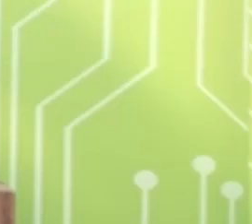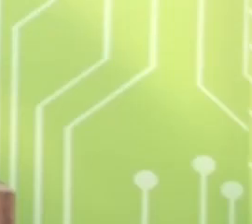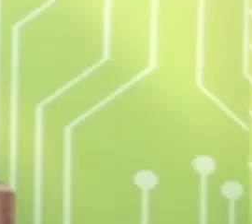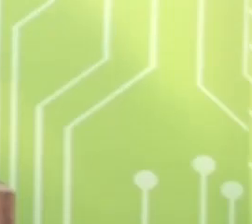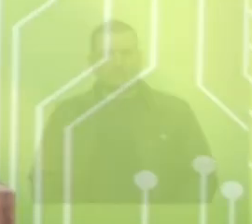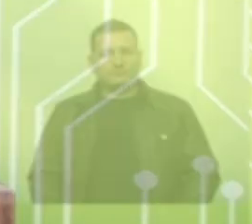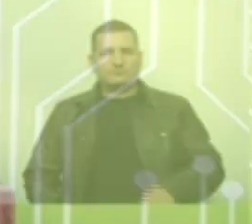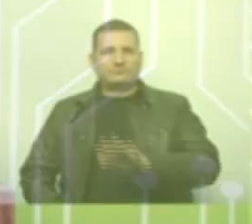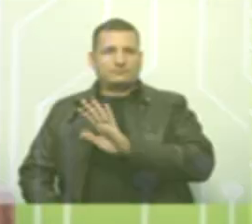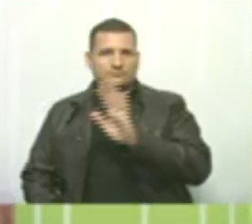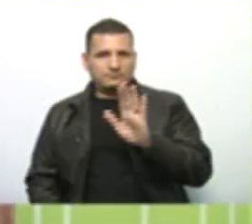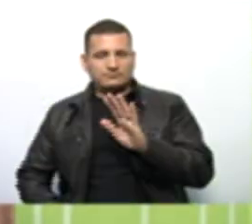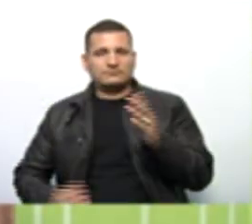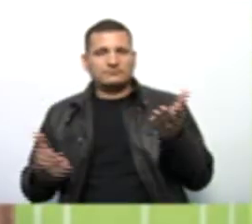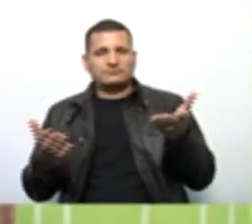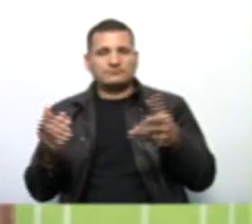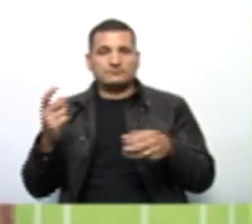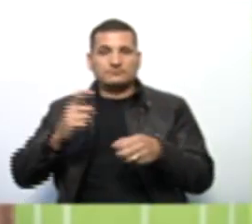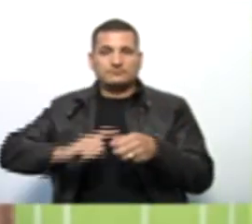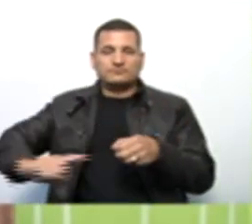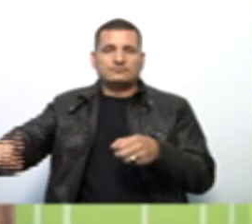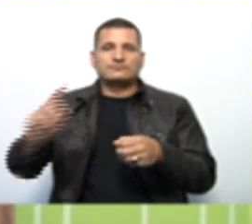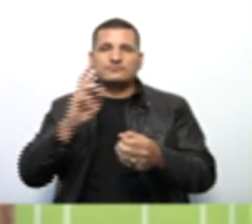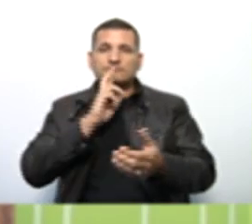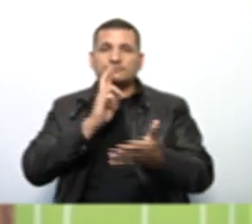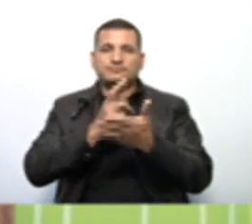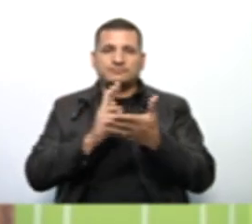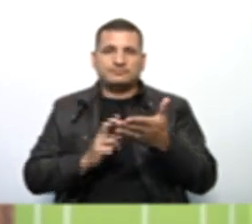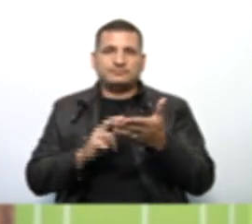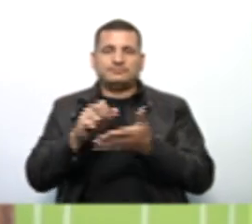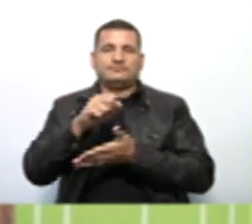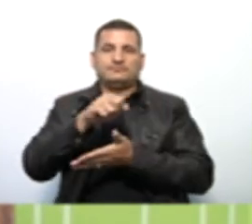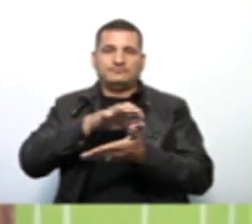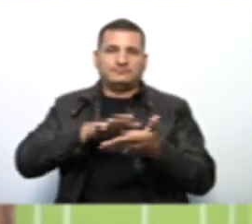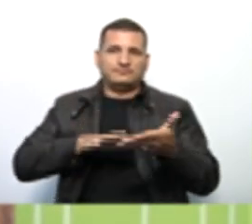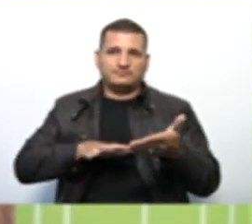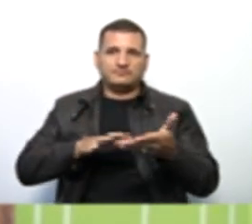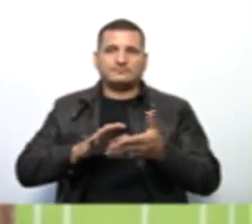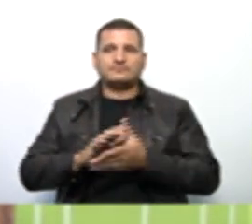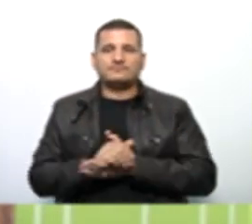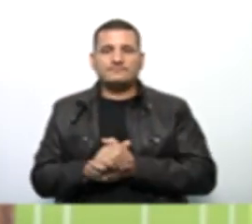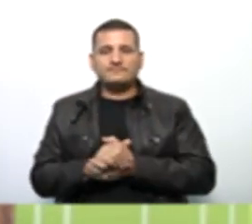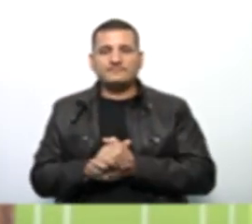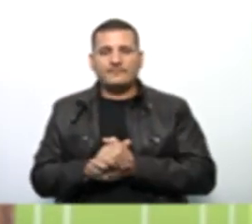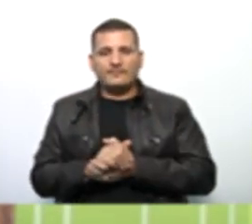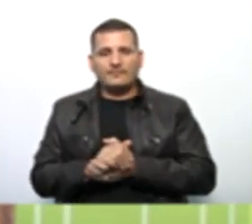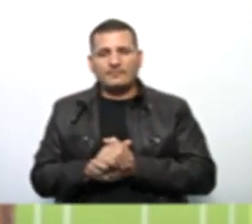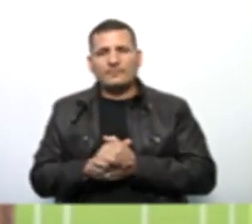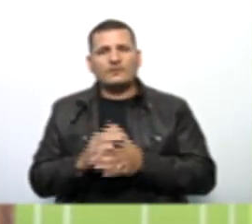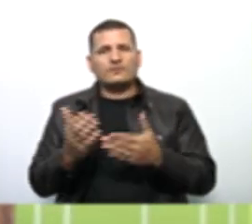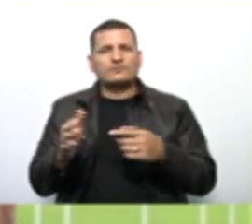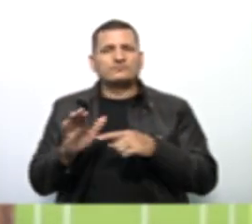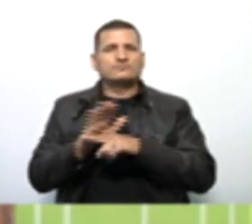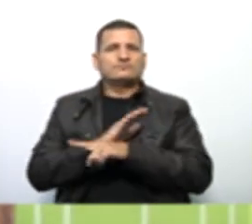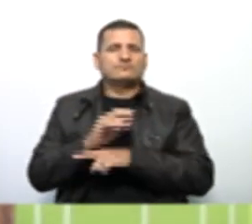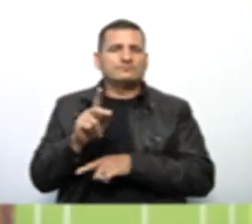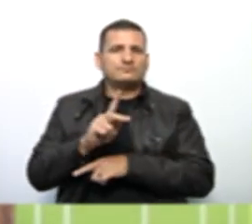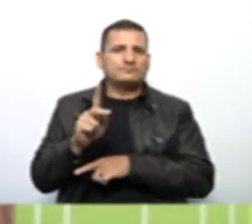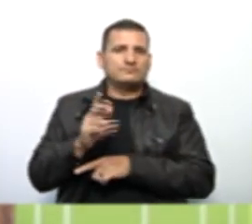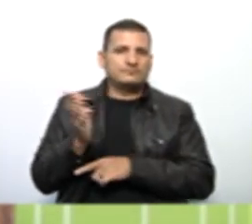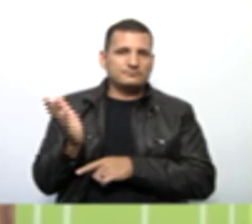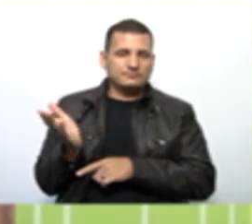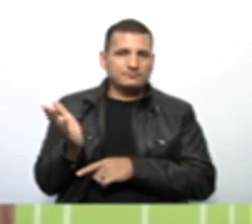olá pessoal chama de volta aqui para responder à nossa actividade né e vamos perguntar pro nosso professor